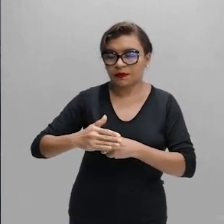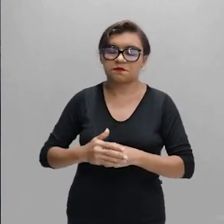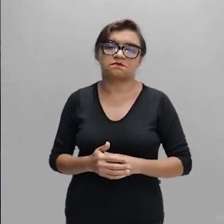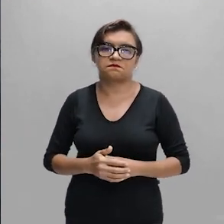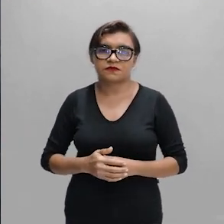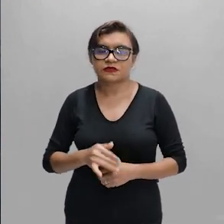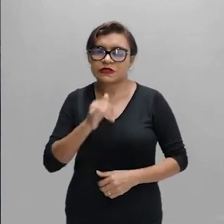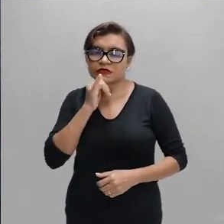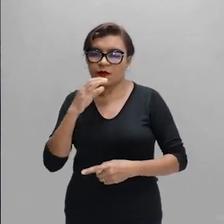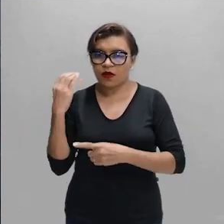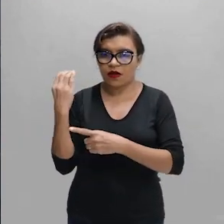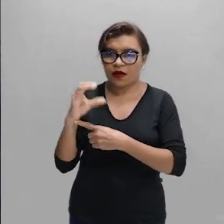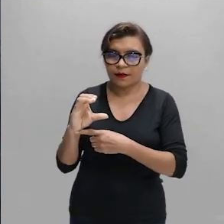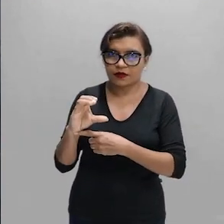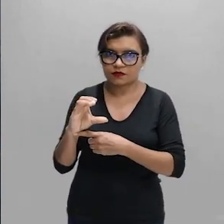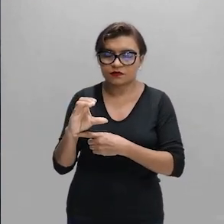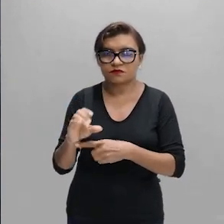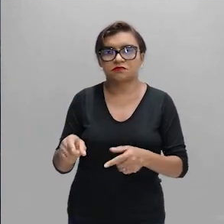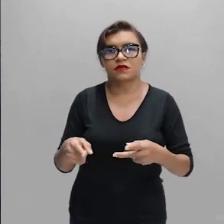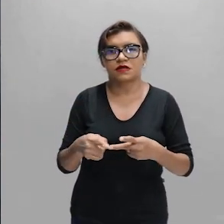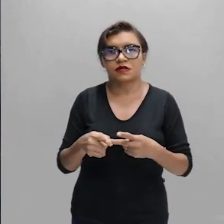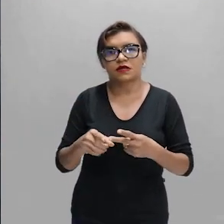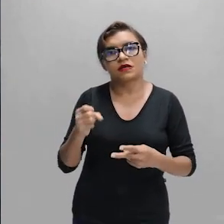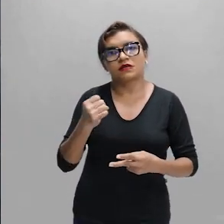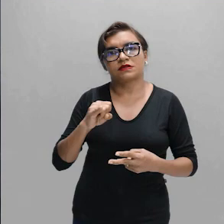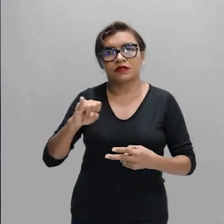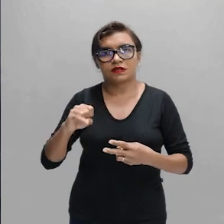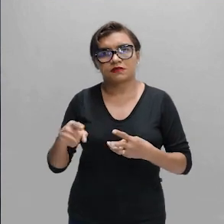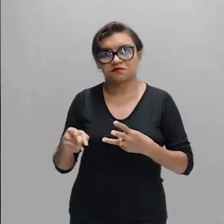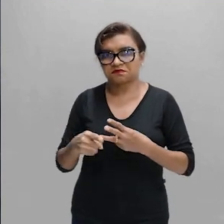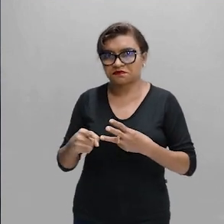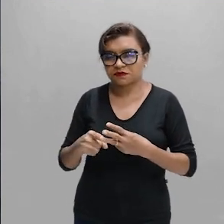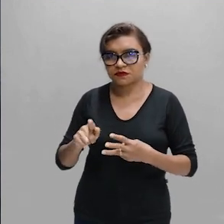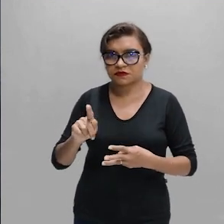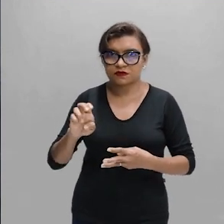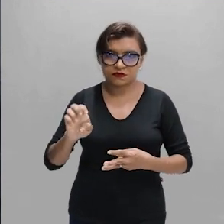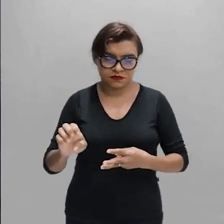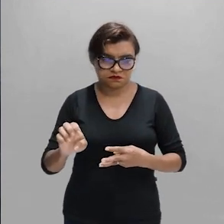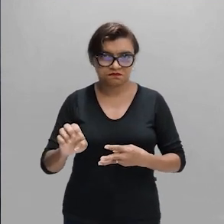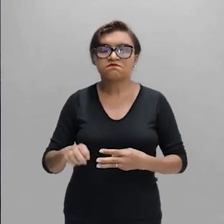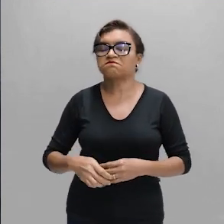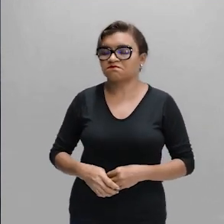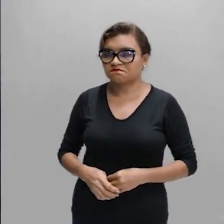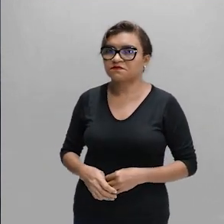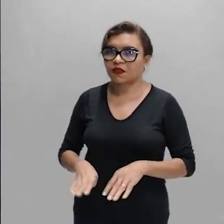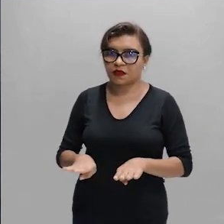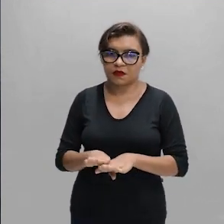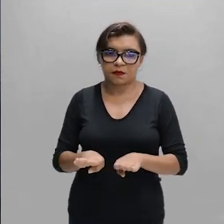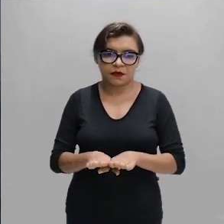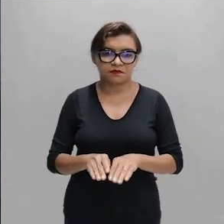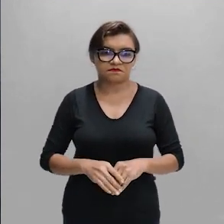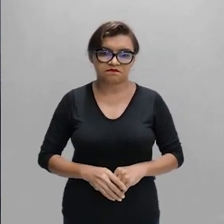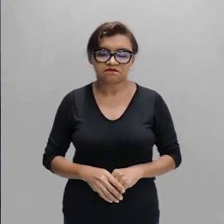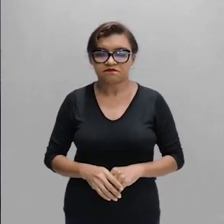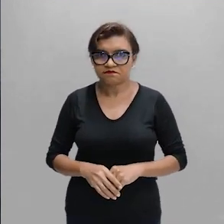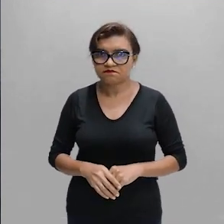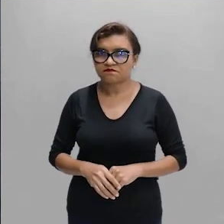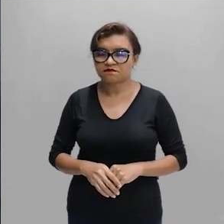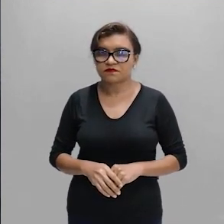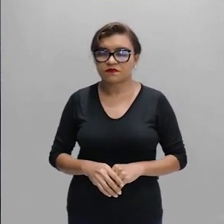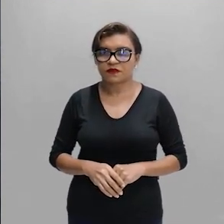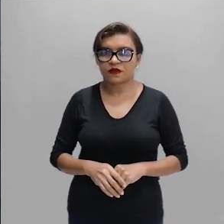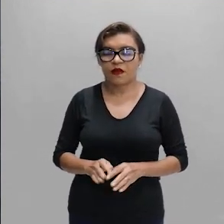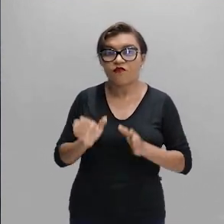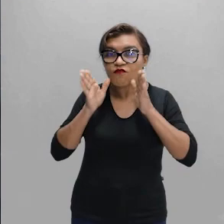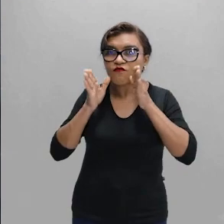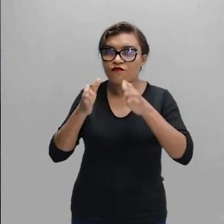do carbono, do silício e do germânio, ok? Carbono, silício e germânio, certo? Vamos enfatizar mais no silício e no